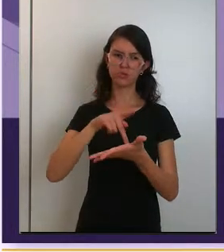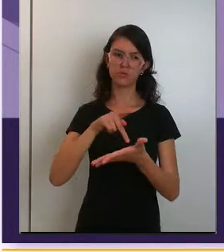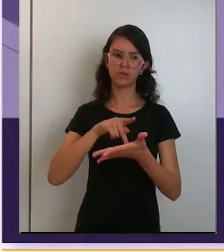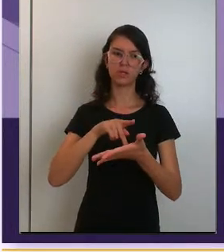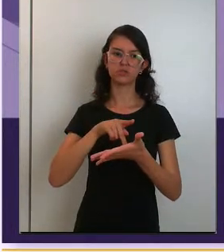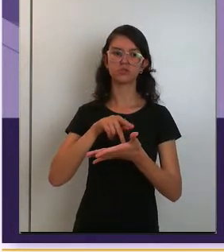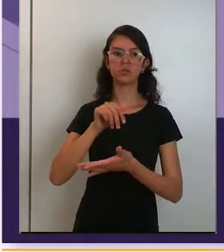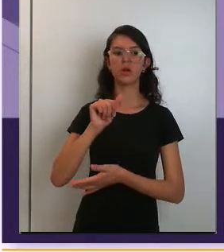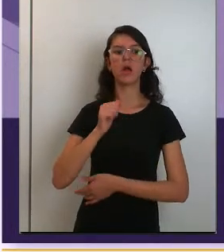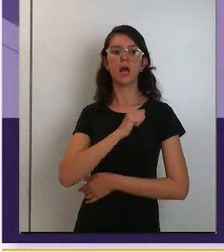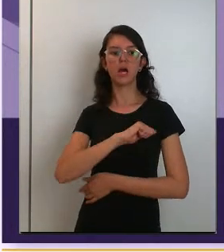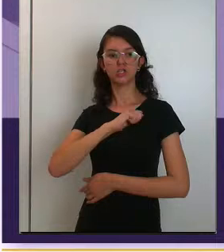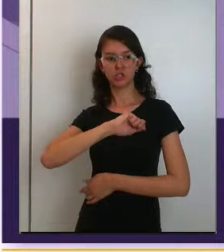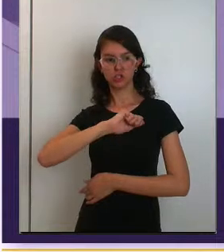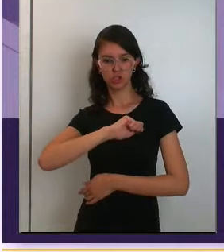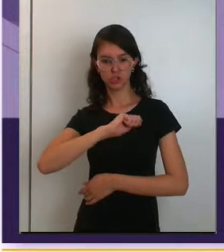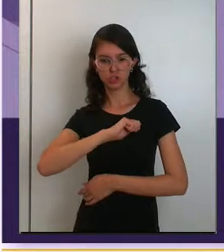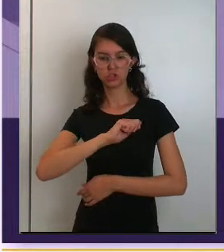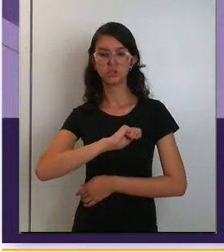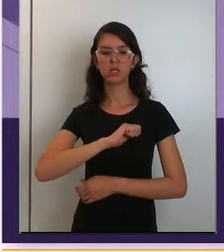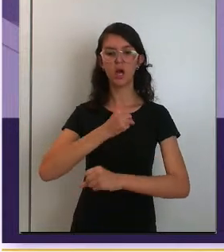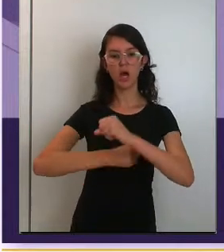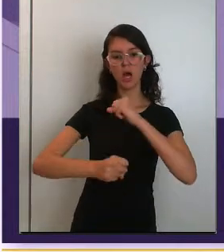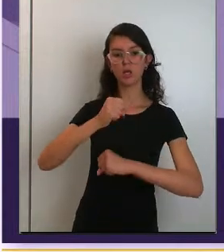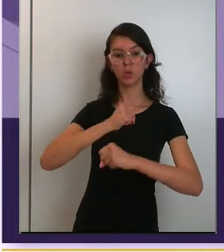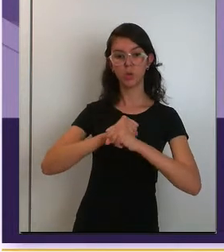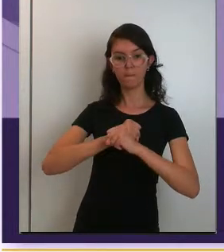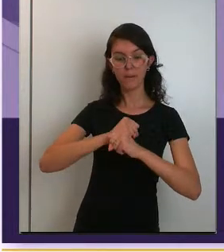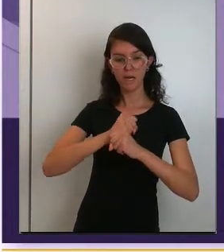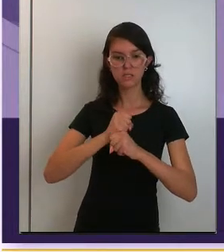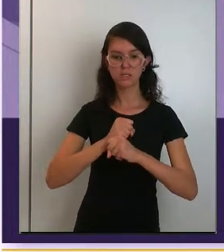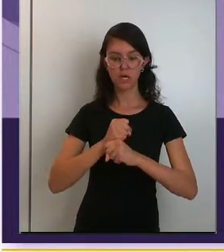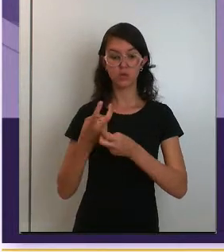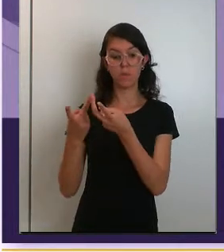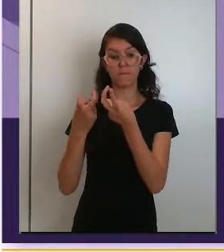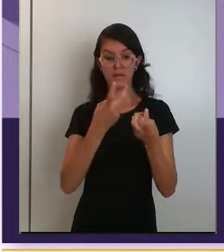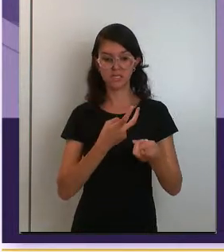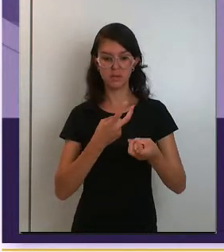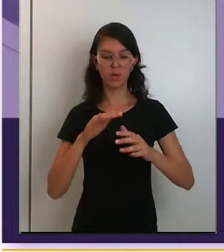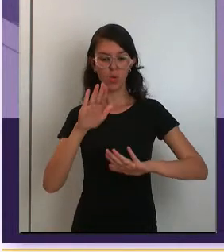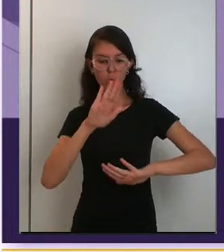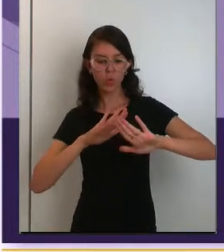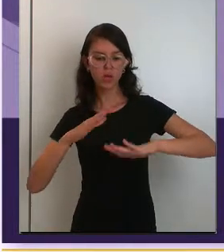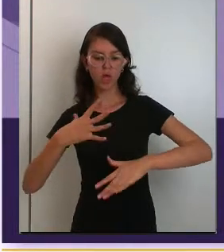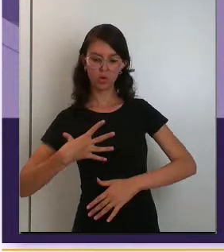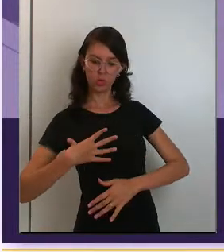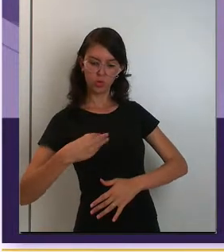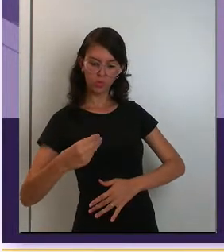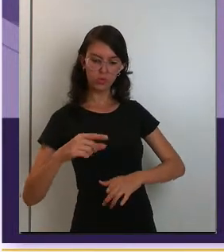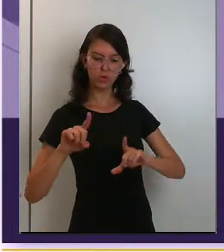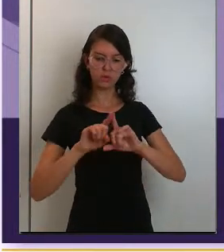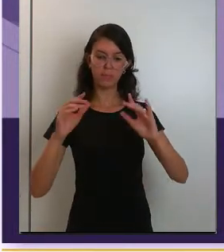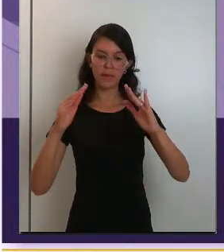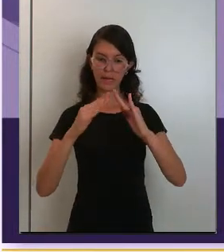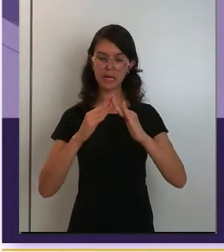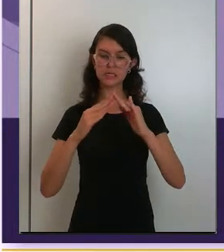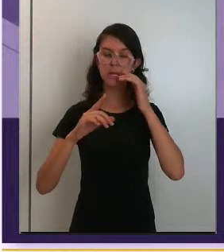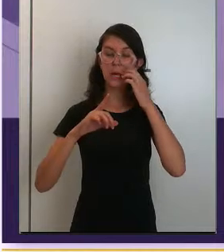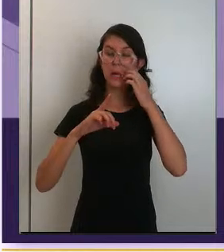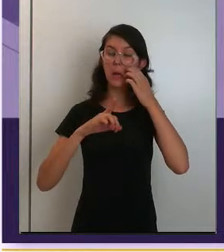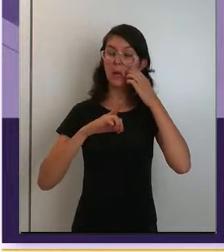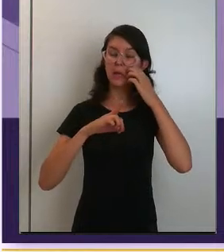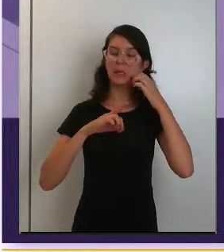Argentina, em meados do ano passado, passou a reconhecer o cuidado materno com os filhos e com a casa como tempo de serviço para fins